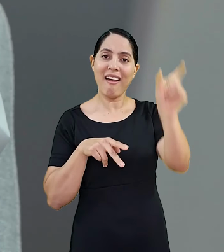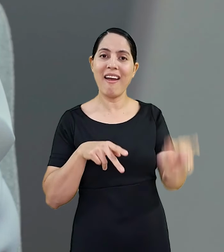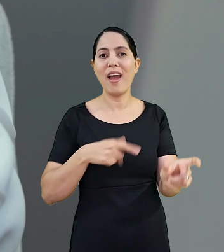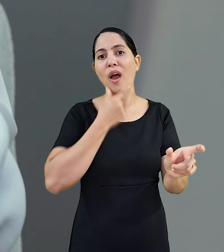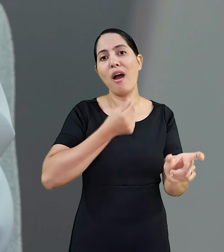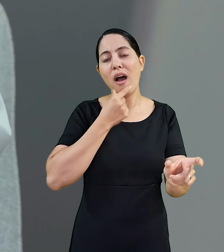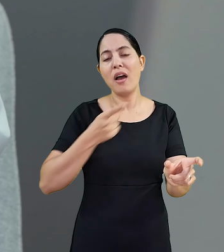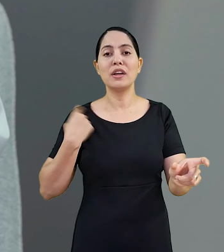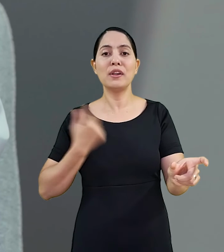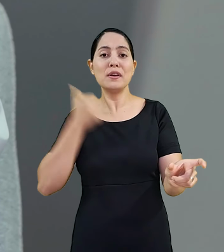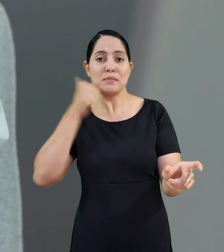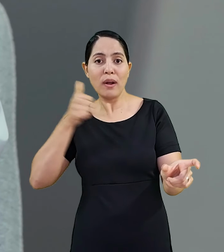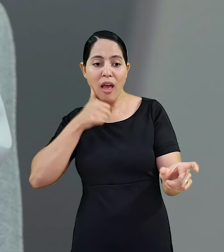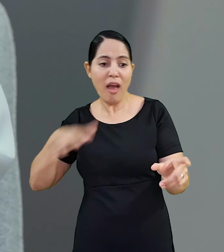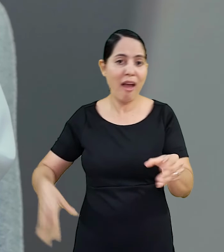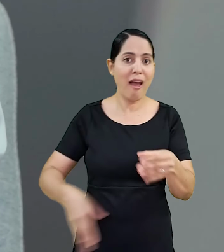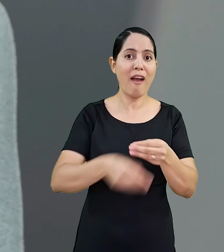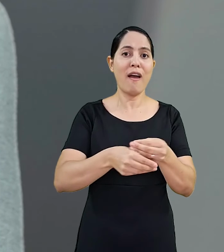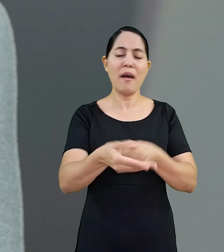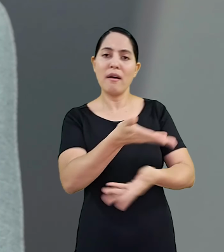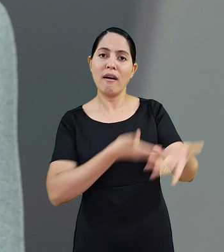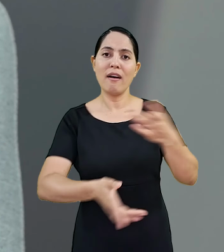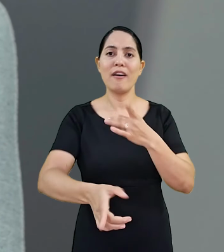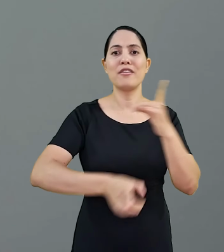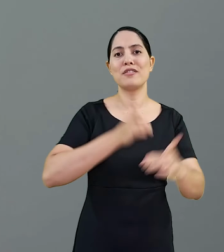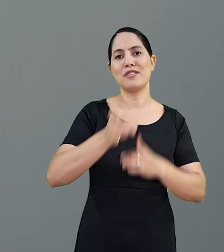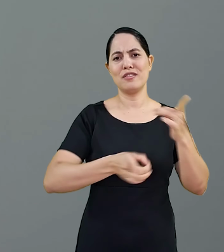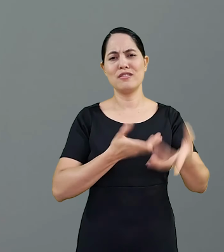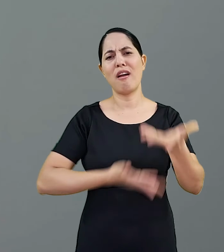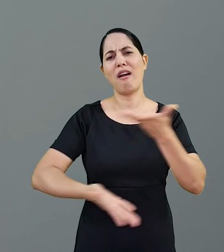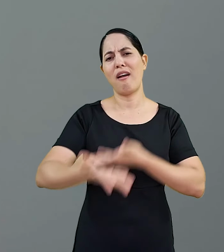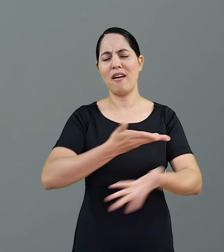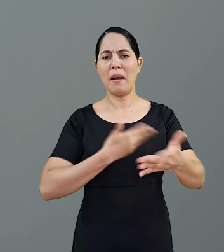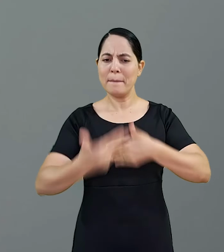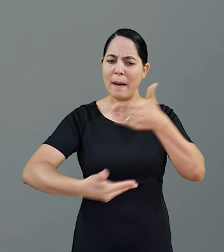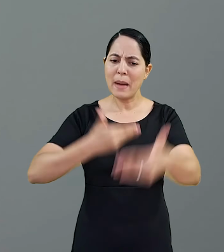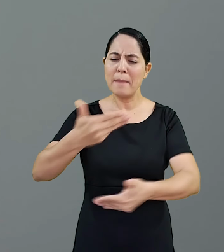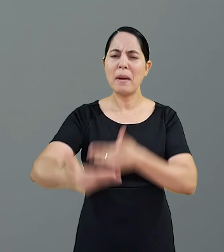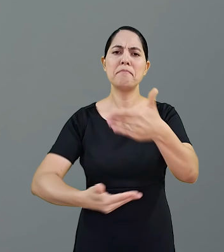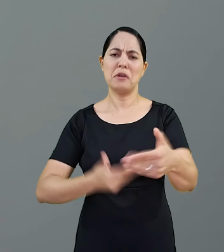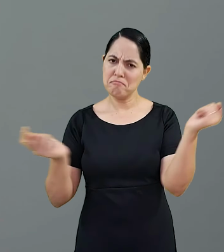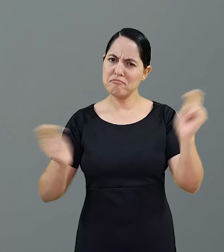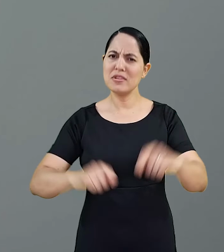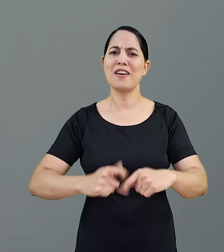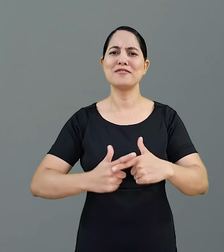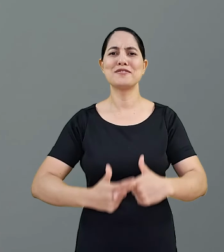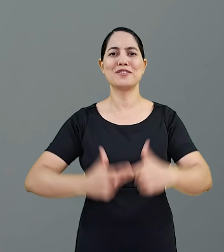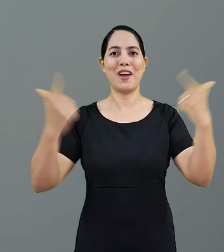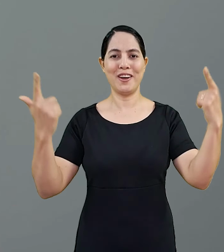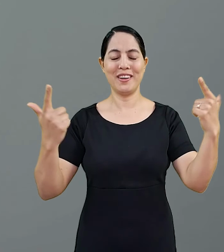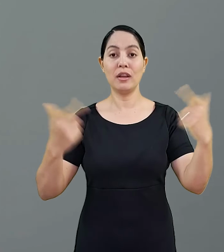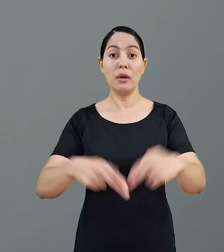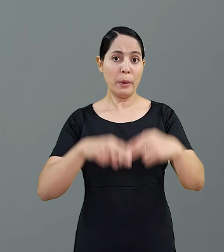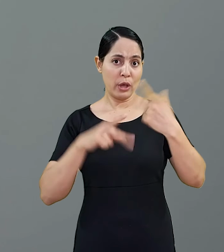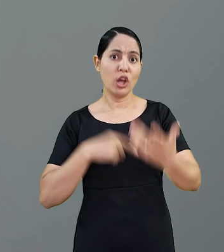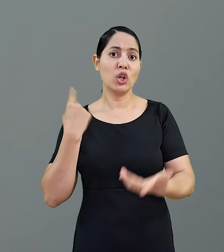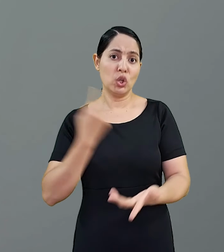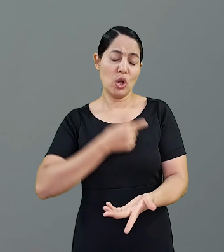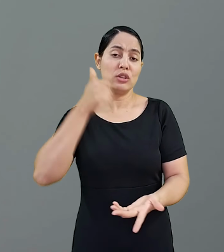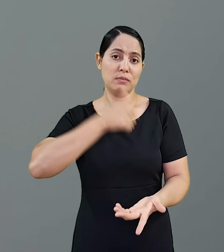papel no sentido de contribuir com o diálogo para a gente poder avançar. E tem essa sorte de você estar num espaço em que nós somos